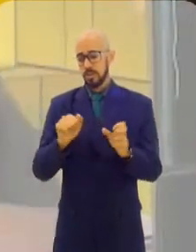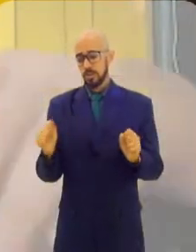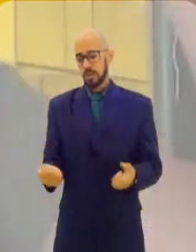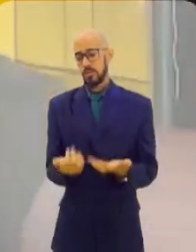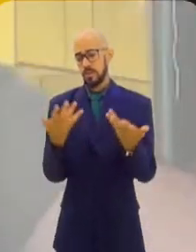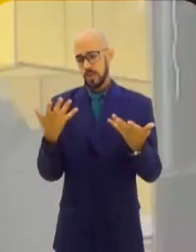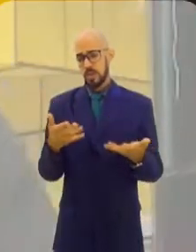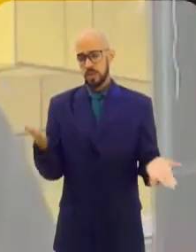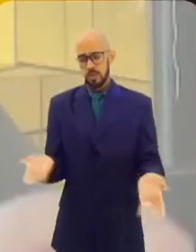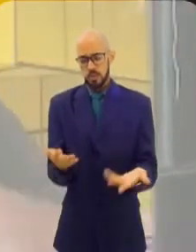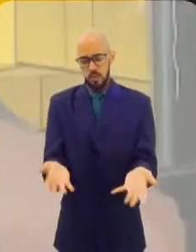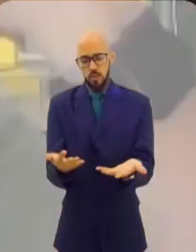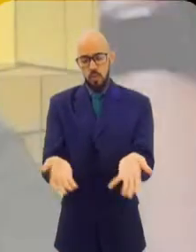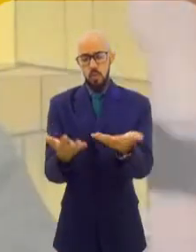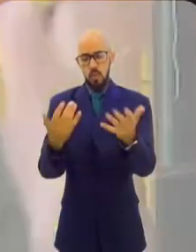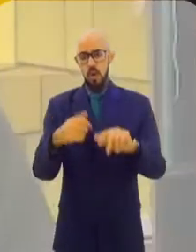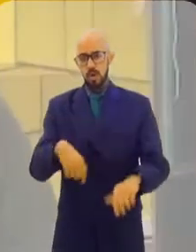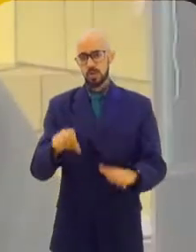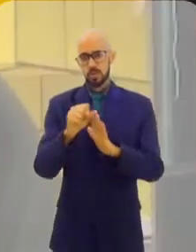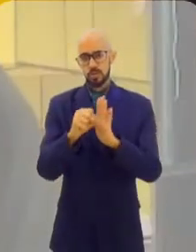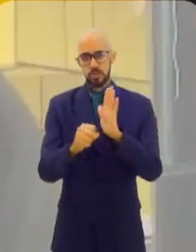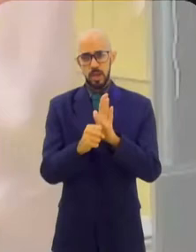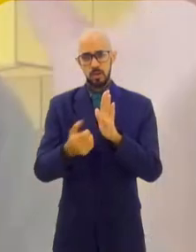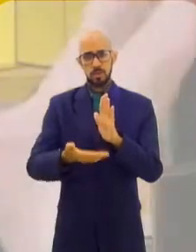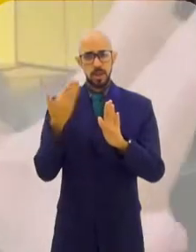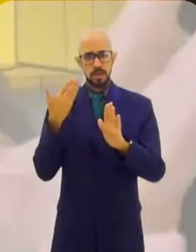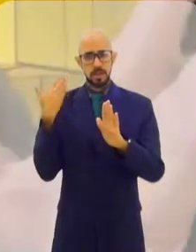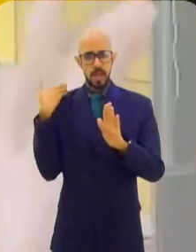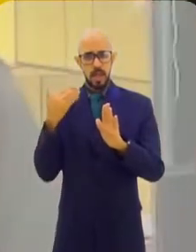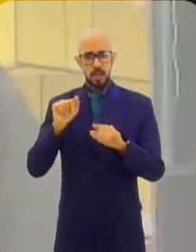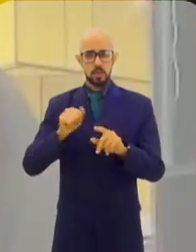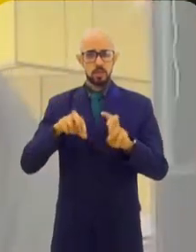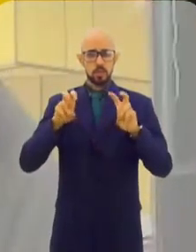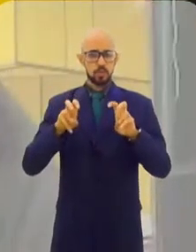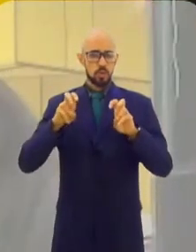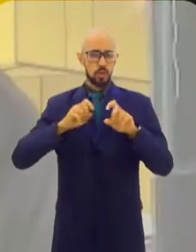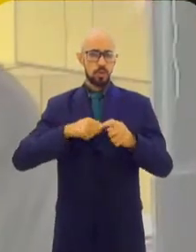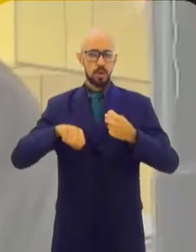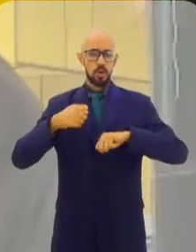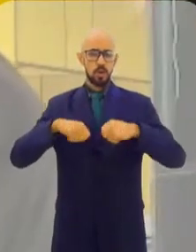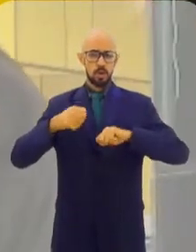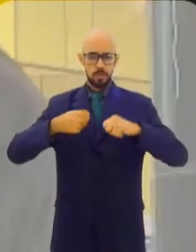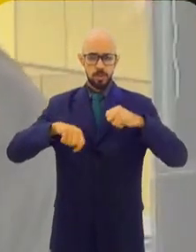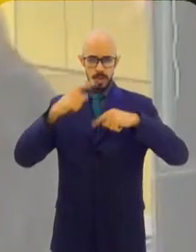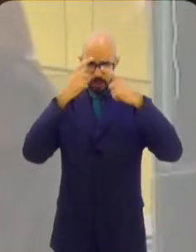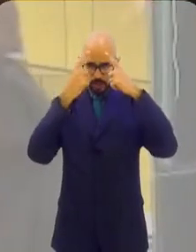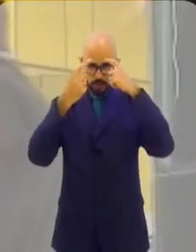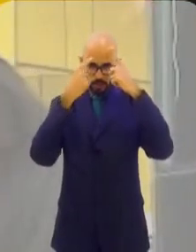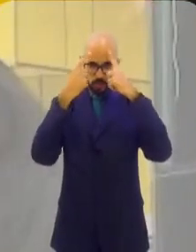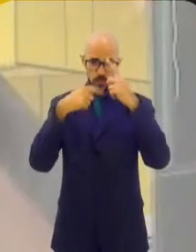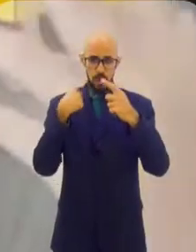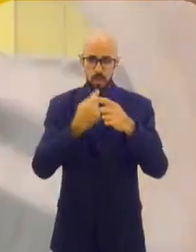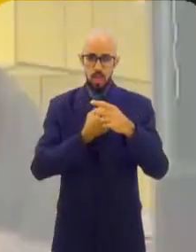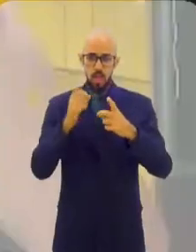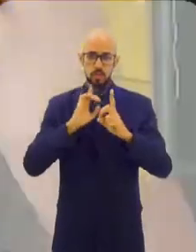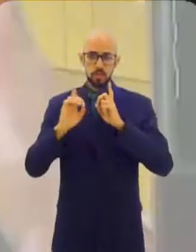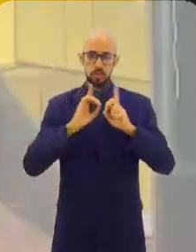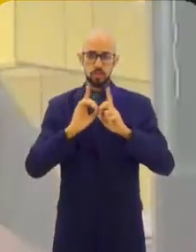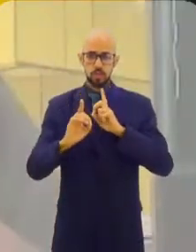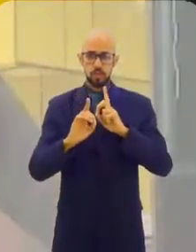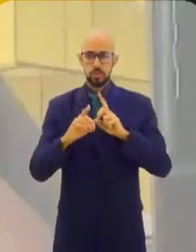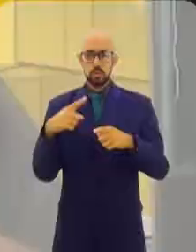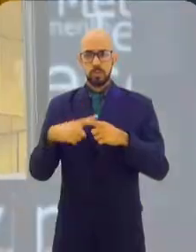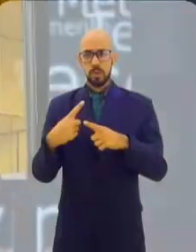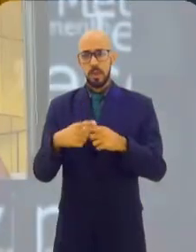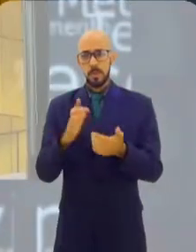primeiros eventos cansados promoveu lá atrás ainda no século passado sobre economia criativa a gente a gente